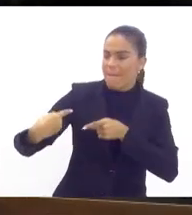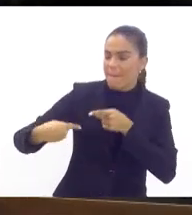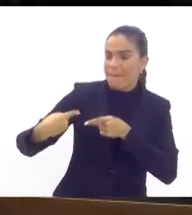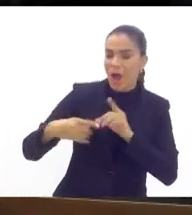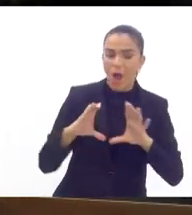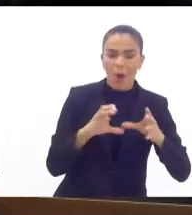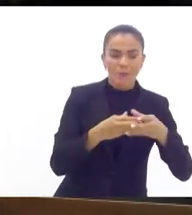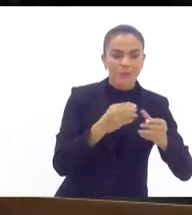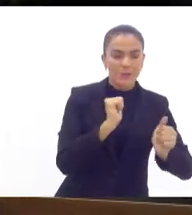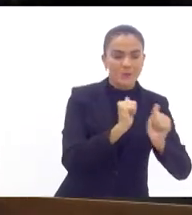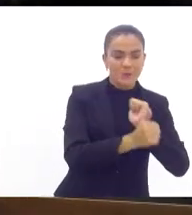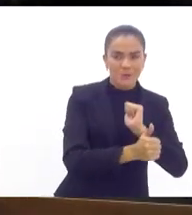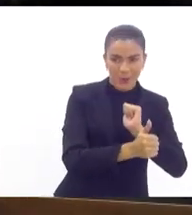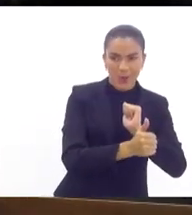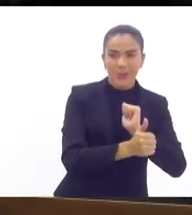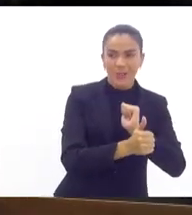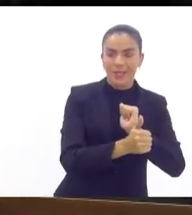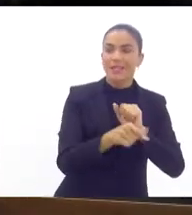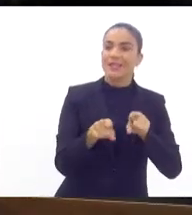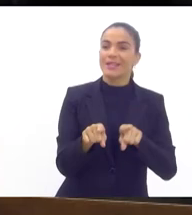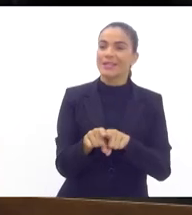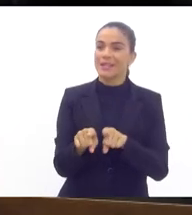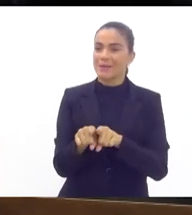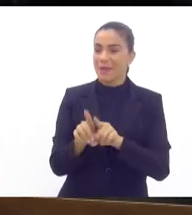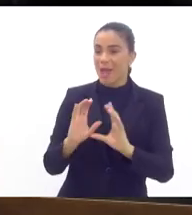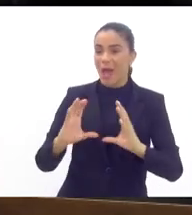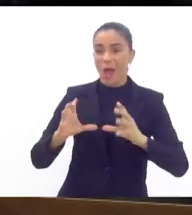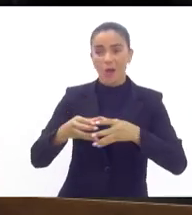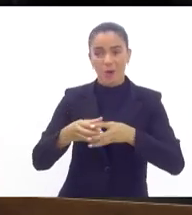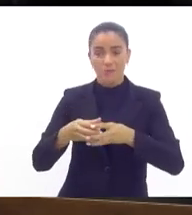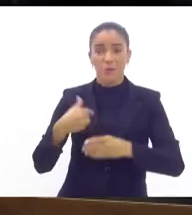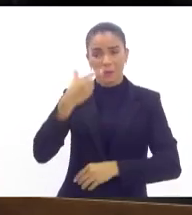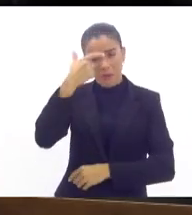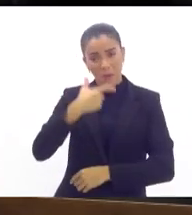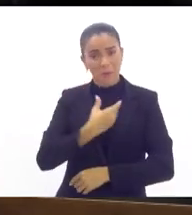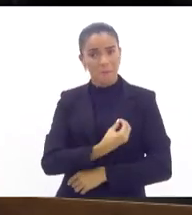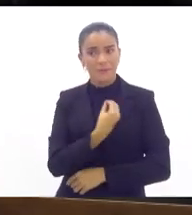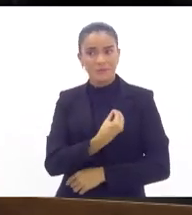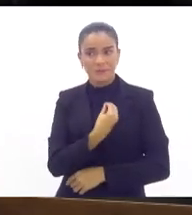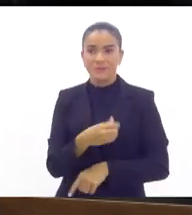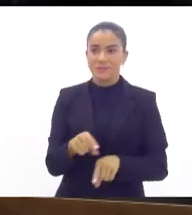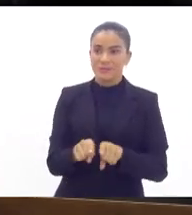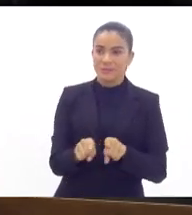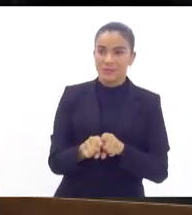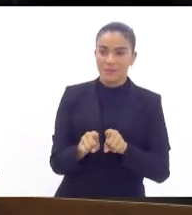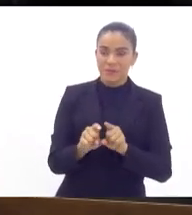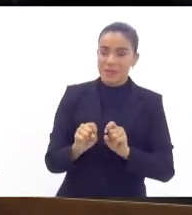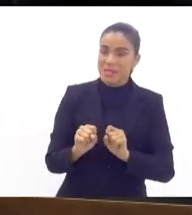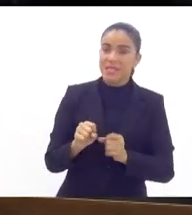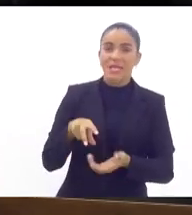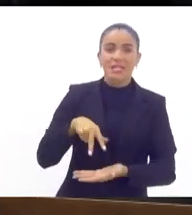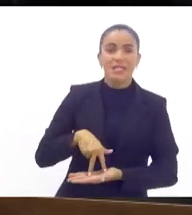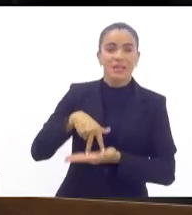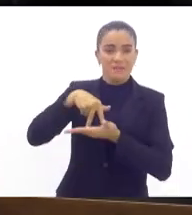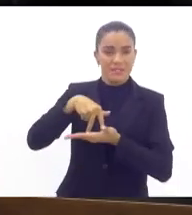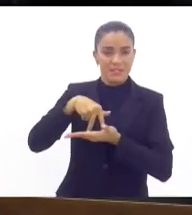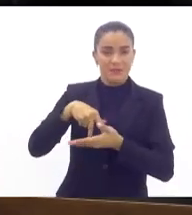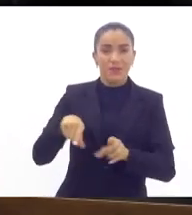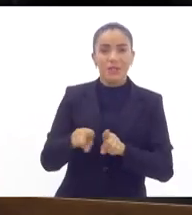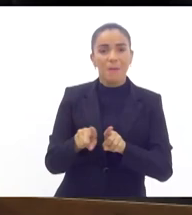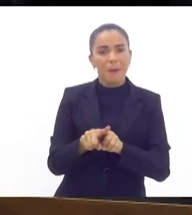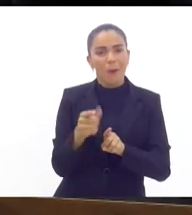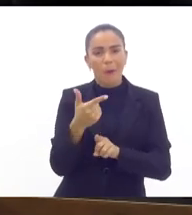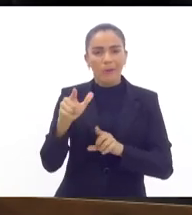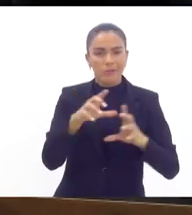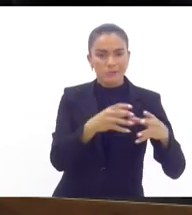a comissão de esportes a sua comissão comissão que eu faço parte com muito orgulho comissão de Defesa Civil e outras comissões da casa